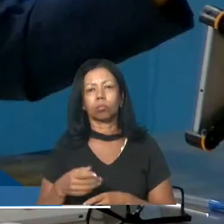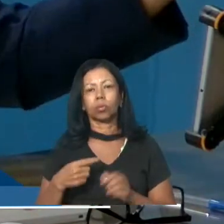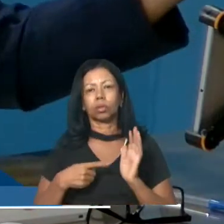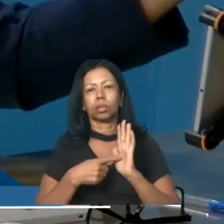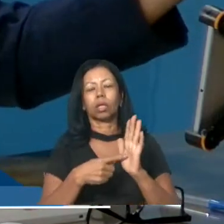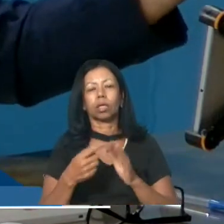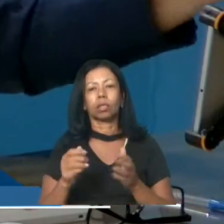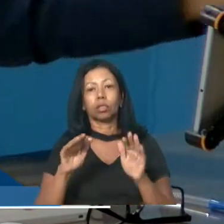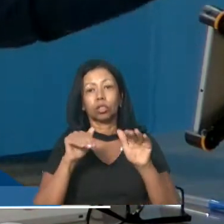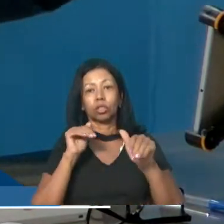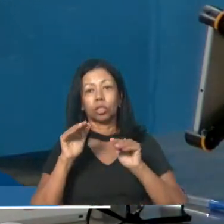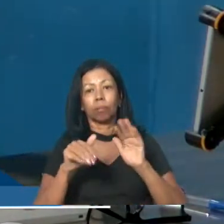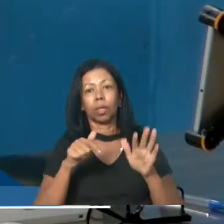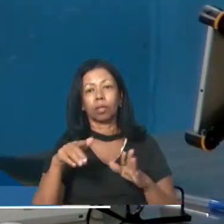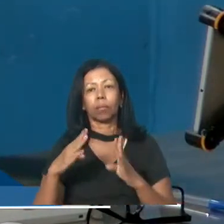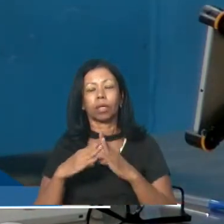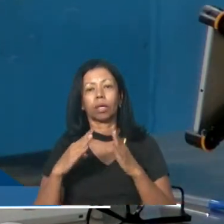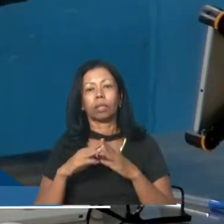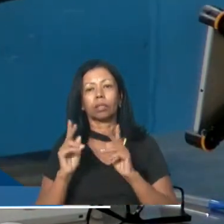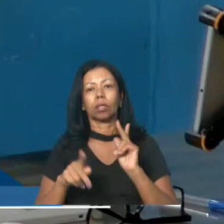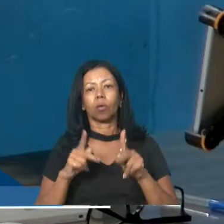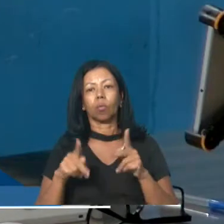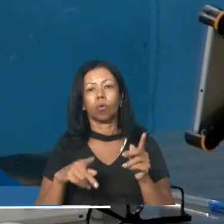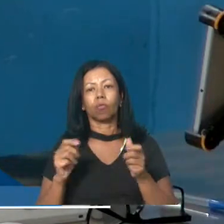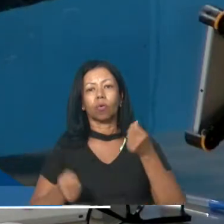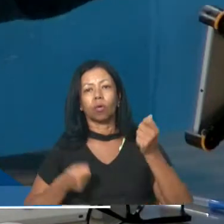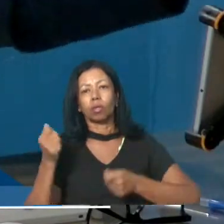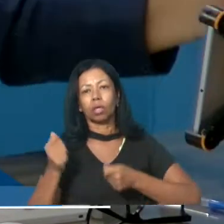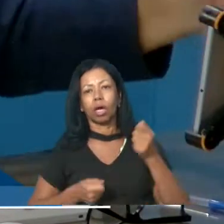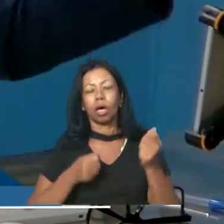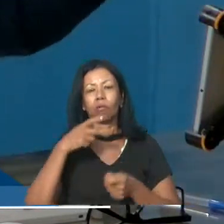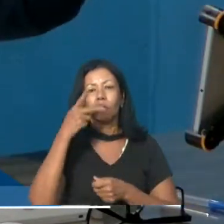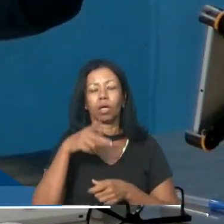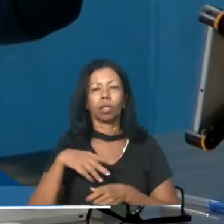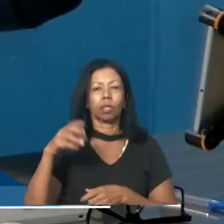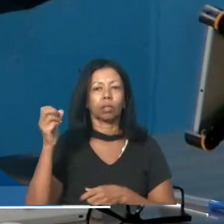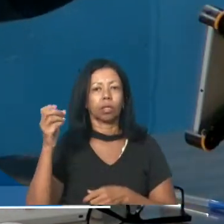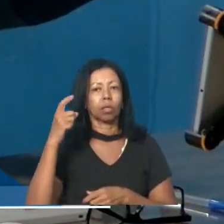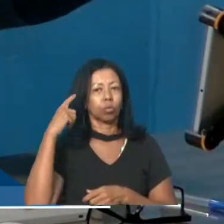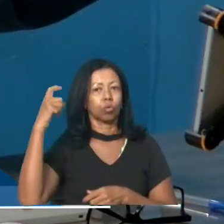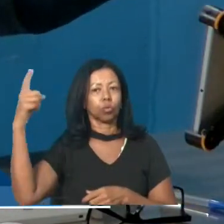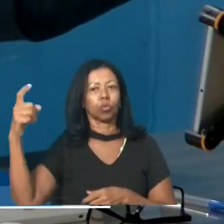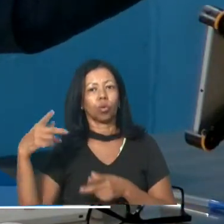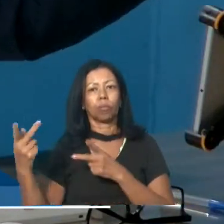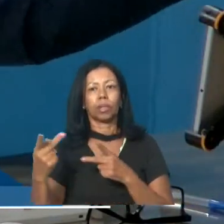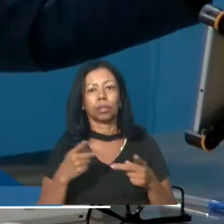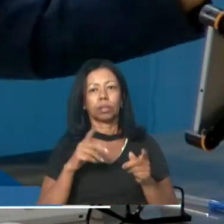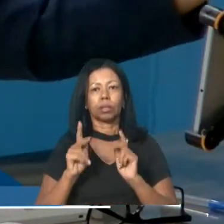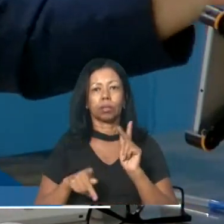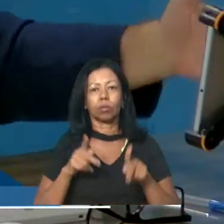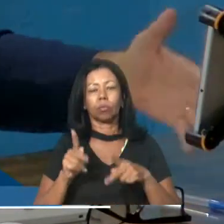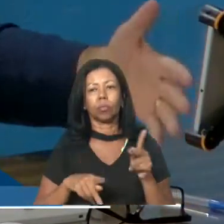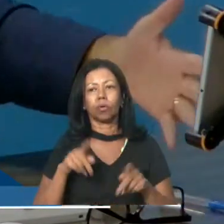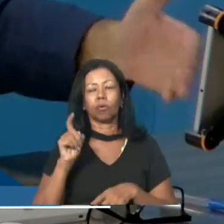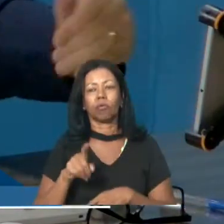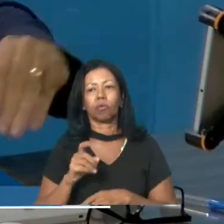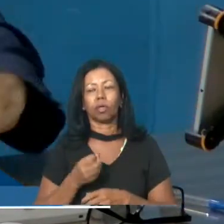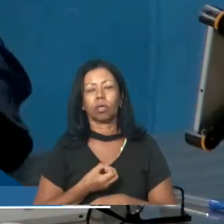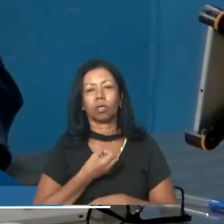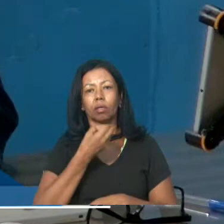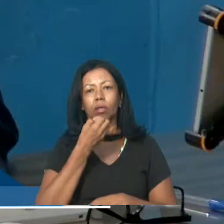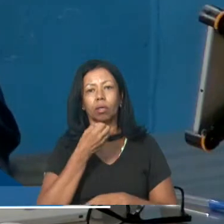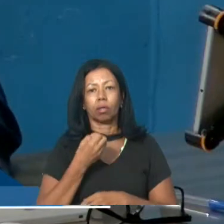para essa casa o povo. Carro de som mesmo, dizendo quais são as pautas, que a presença do povo é fundamental. Lógico, com todo o cuidado que a gente ainda